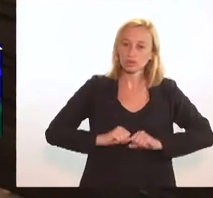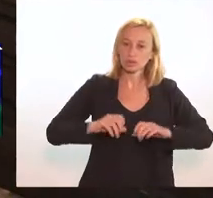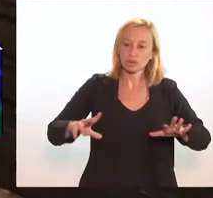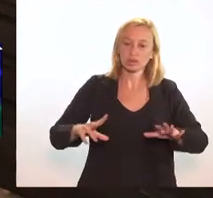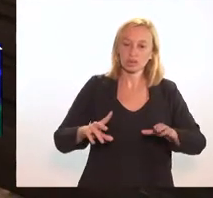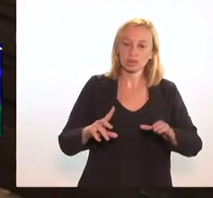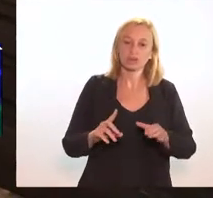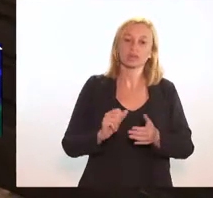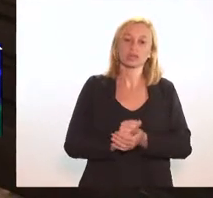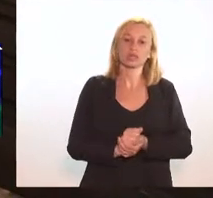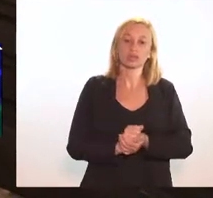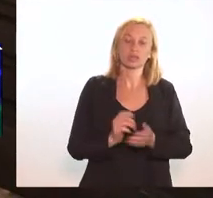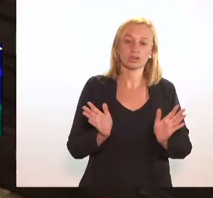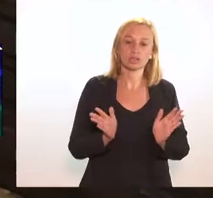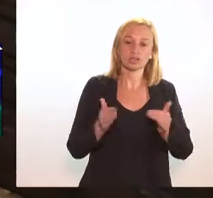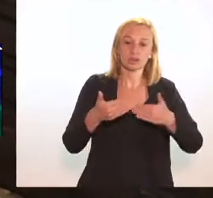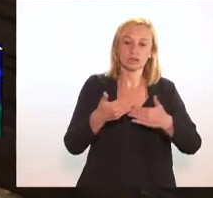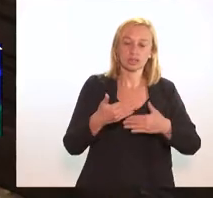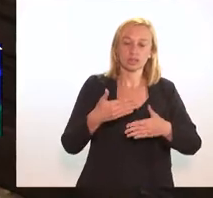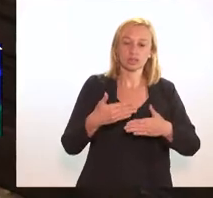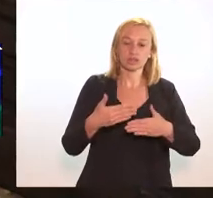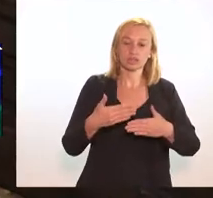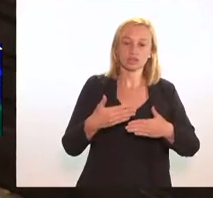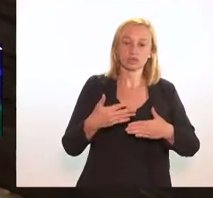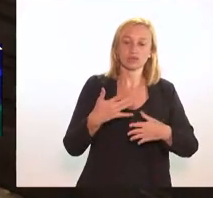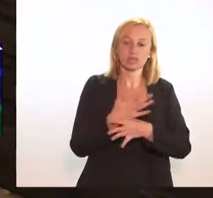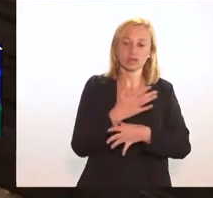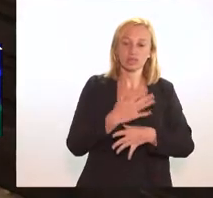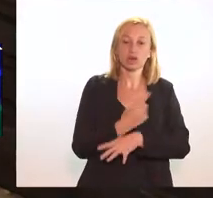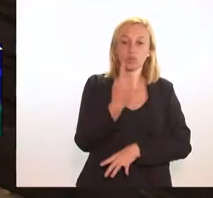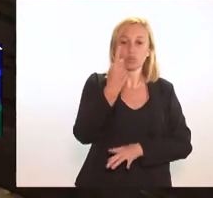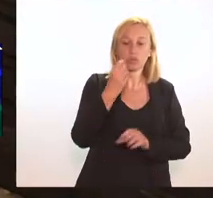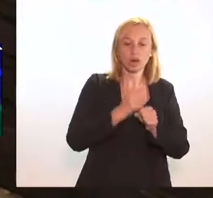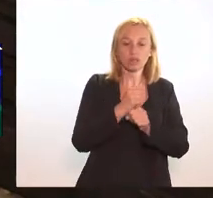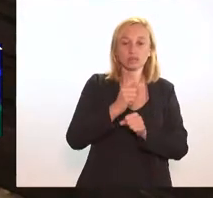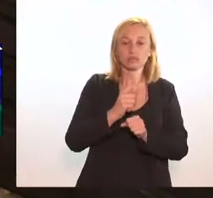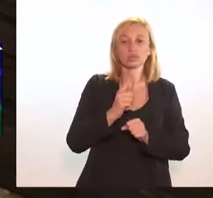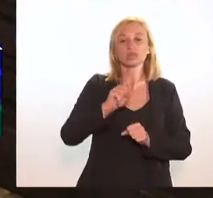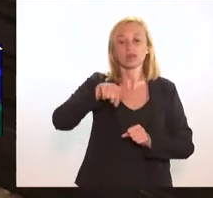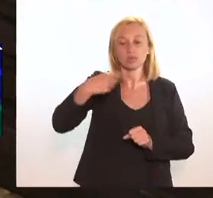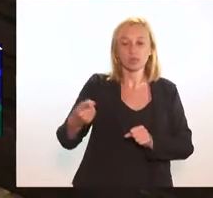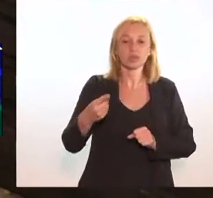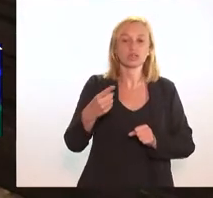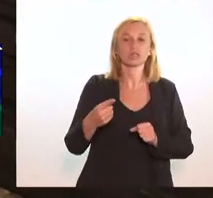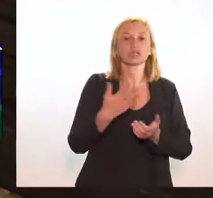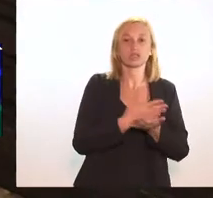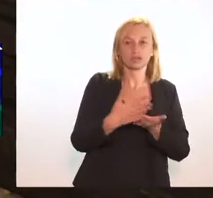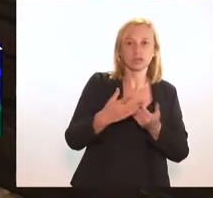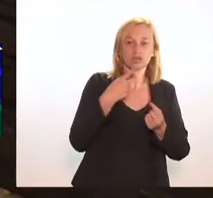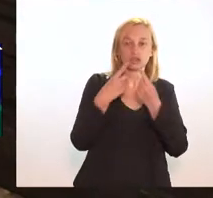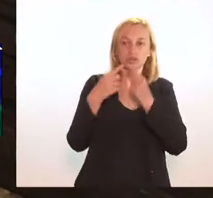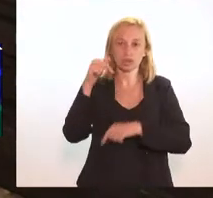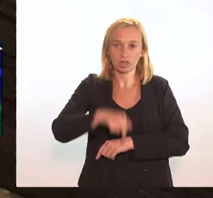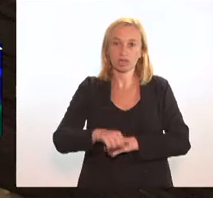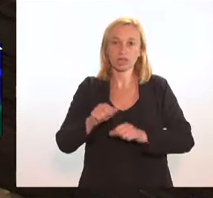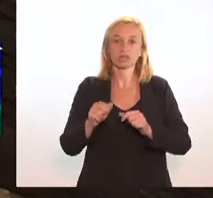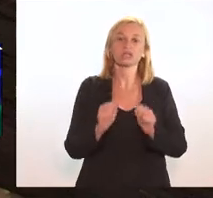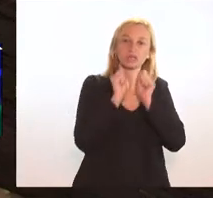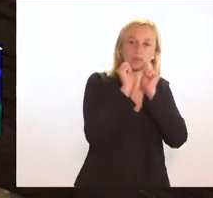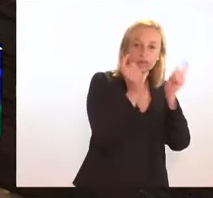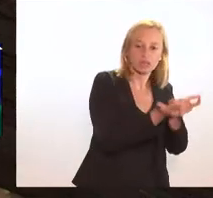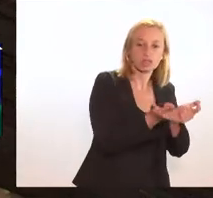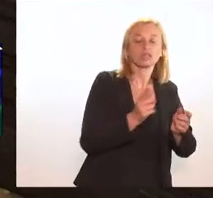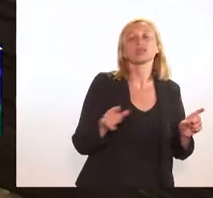lockdown. É um ano depois que a gente iniciou as discussões aqui na Assembleia Legislativa,